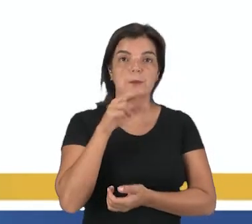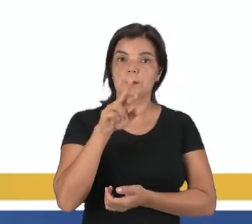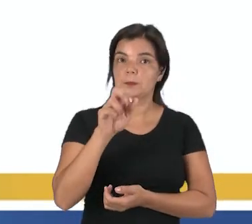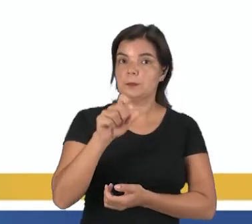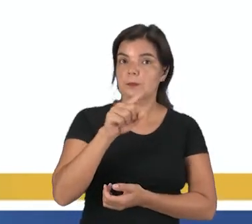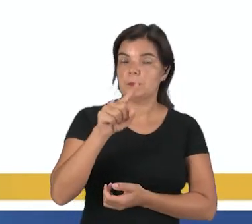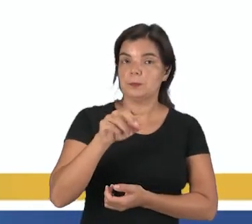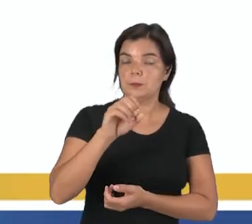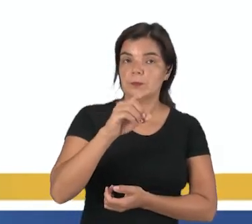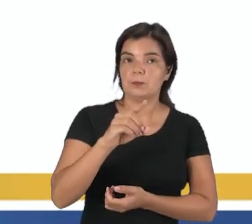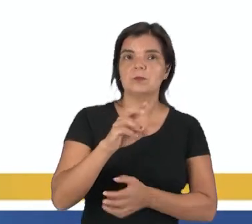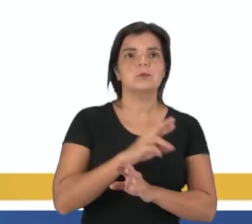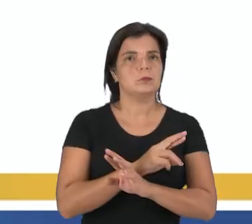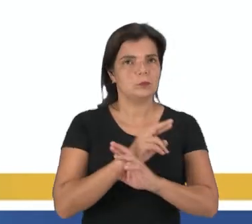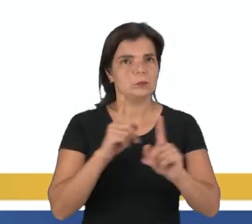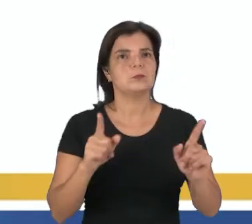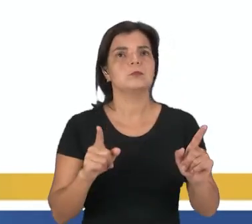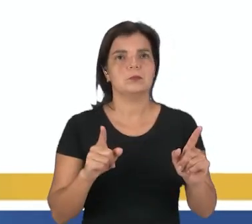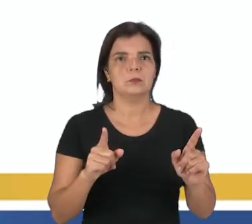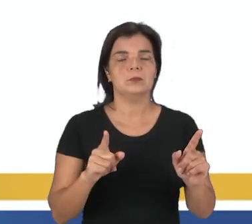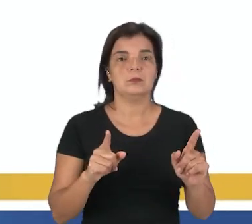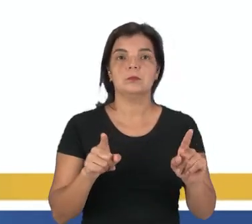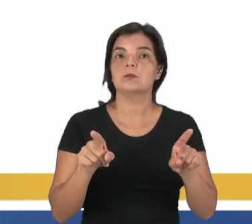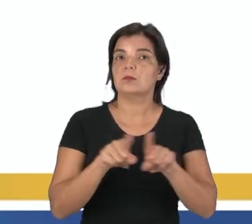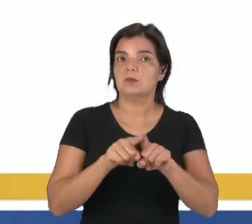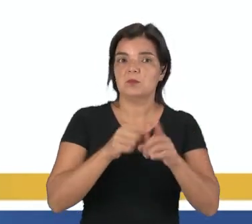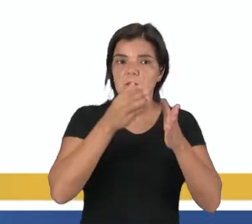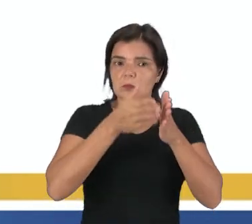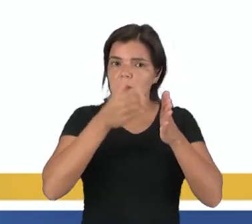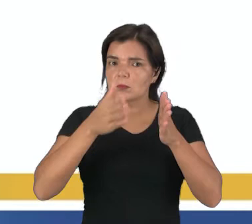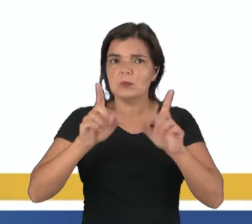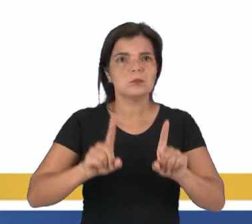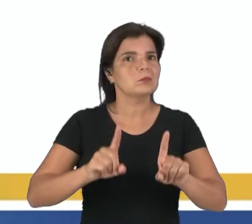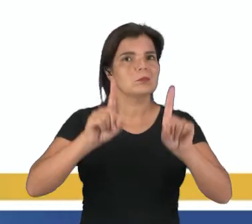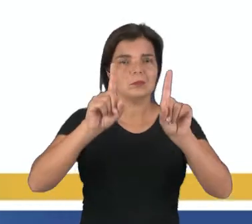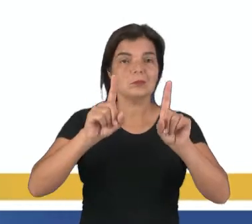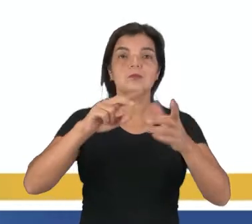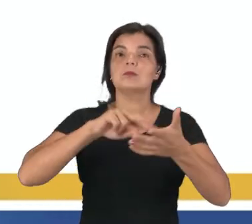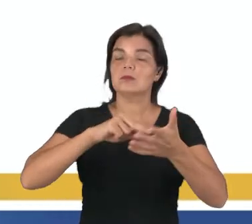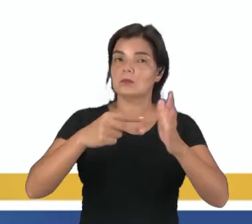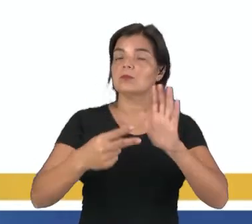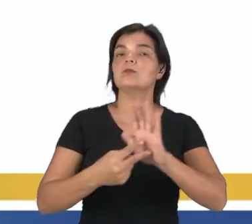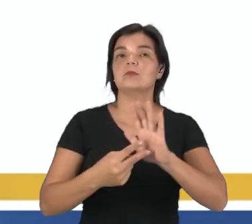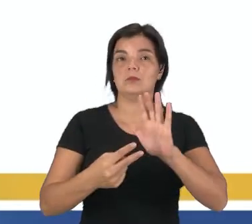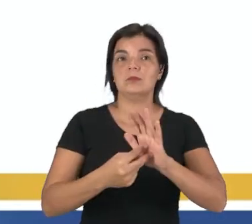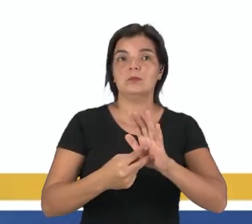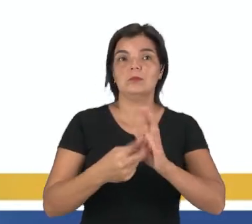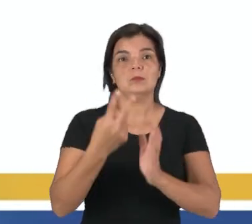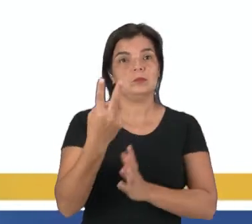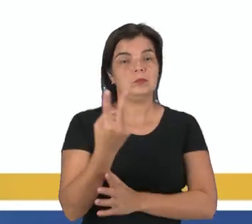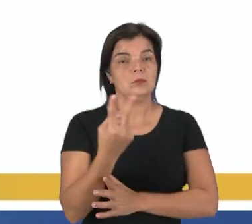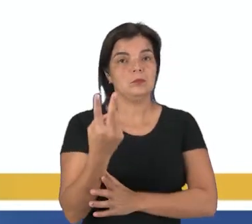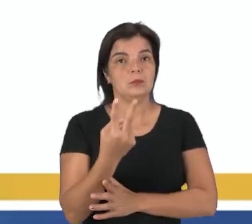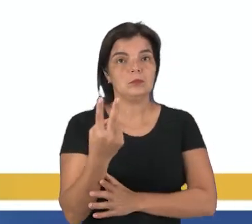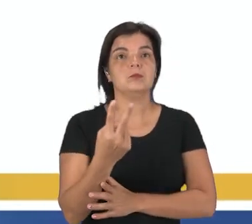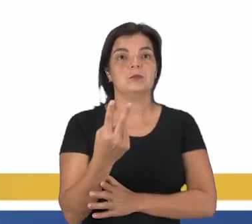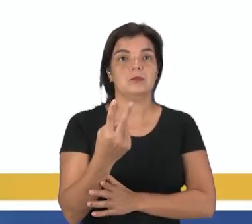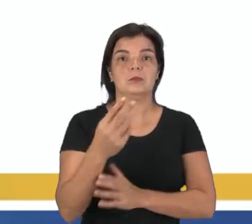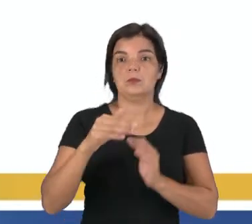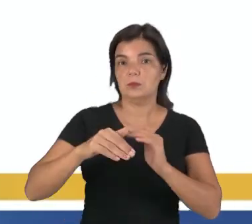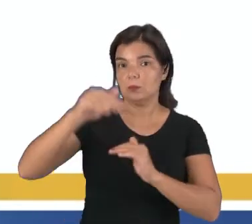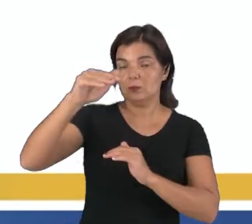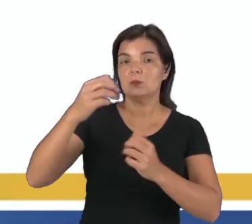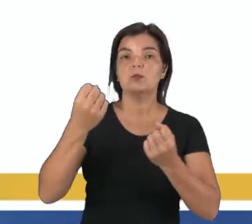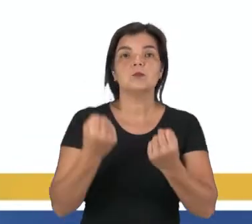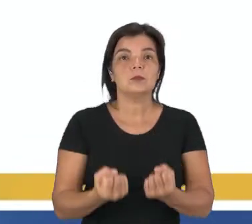razões elas são diferentes, elas não estão na mesma proporção, então eu já estou vendo essas duas grandezas, altura